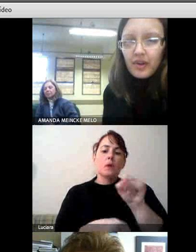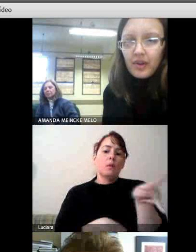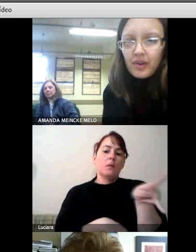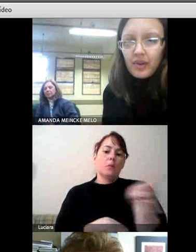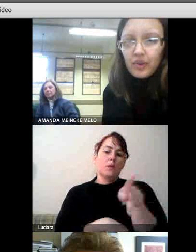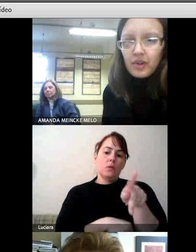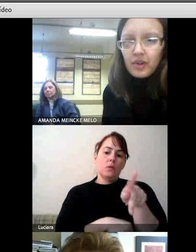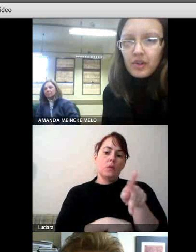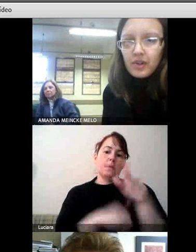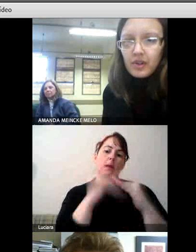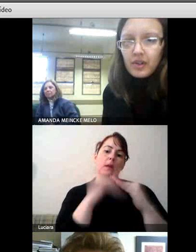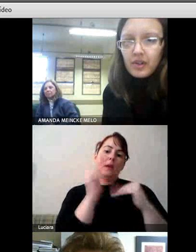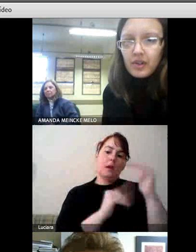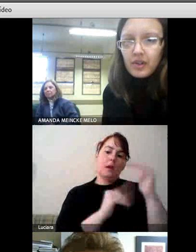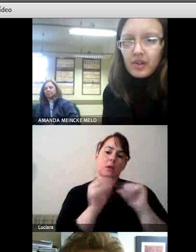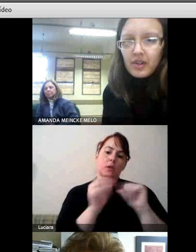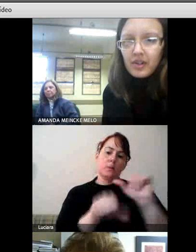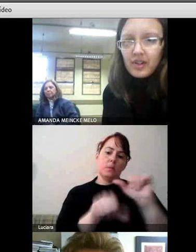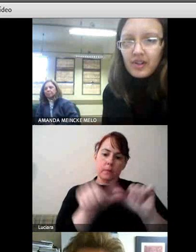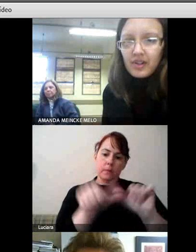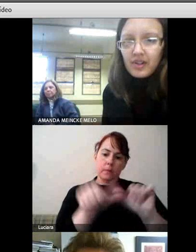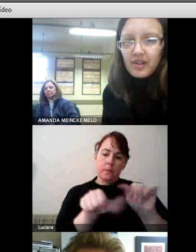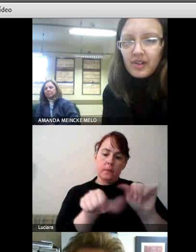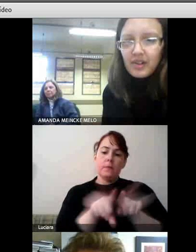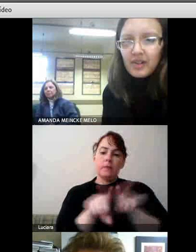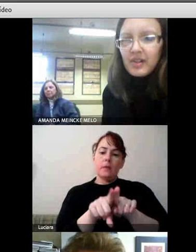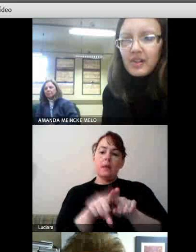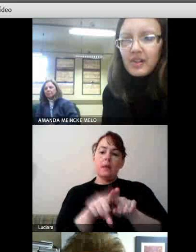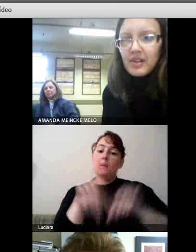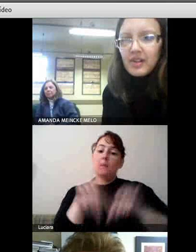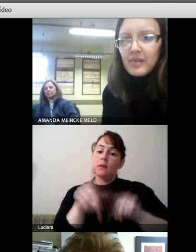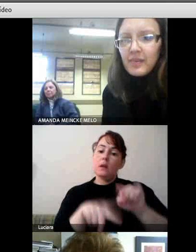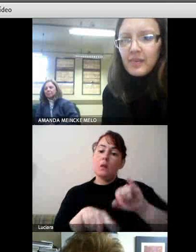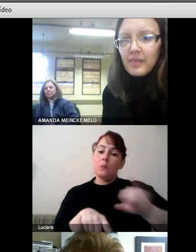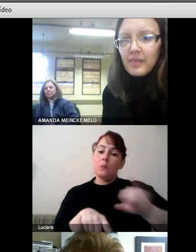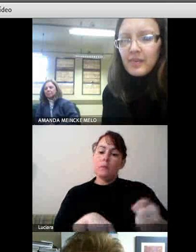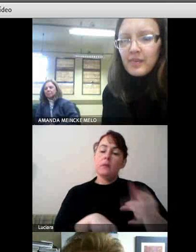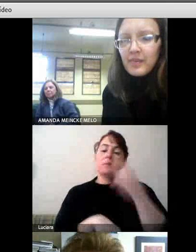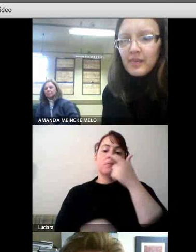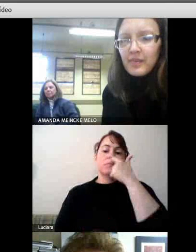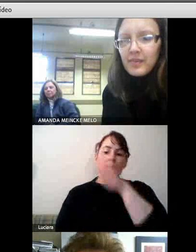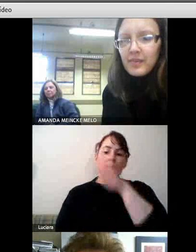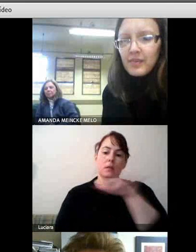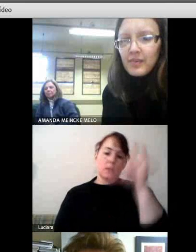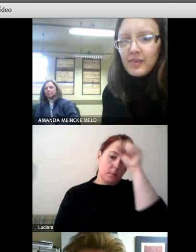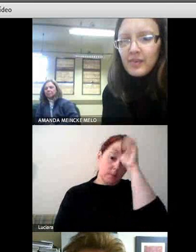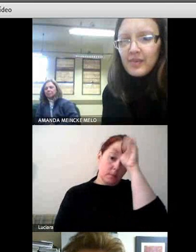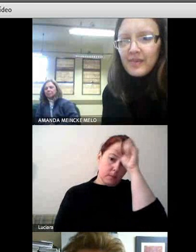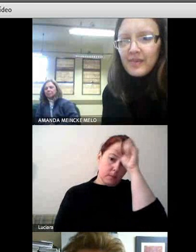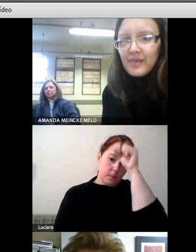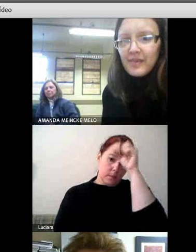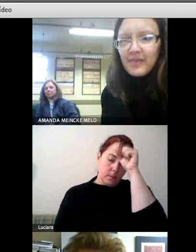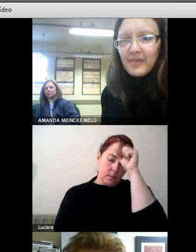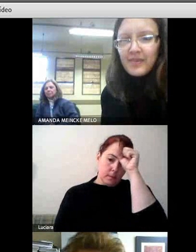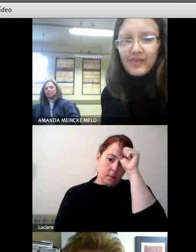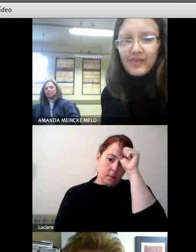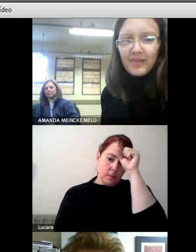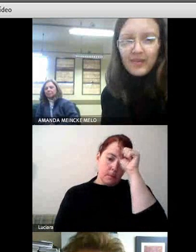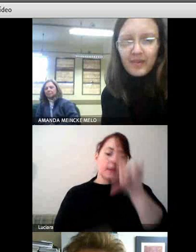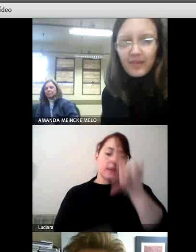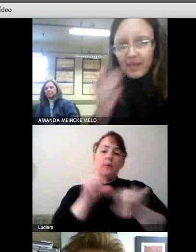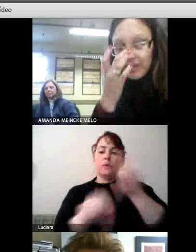resposta. A resposta é: vamos mudar a escola das crianças e depois essas crianças vão ajudar